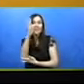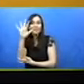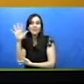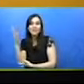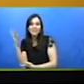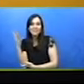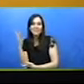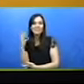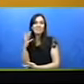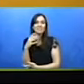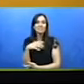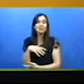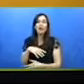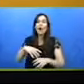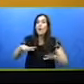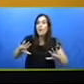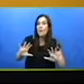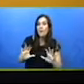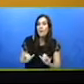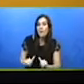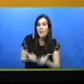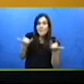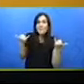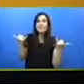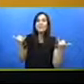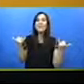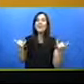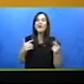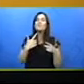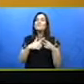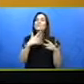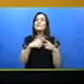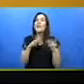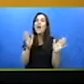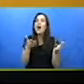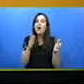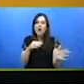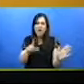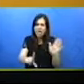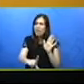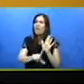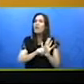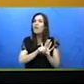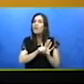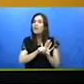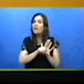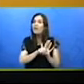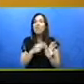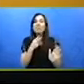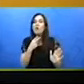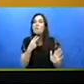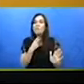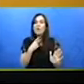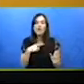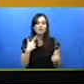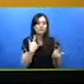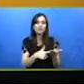muito a comemorar, pois agora é mesmo lei, não se pode